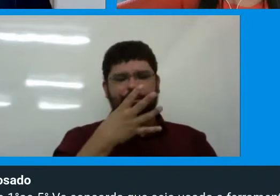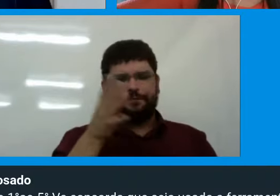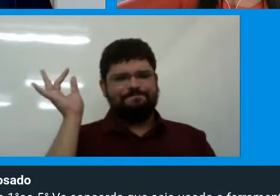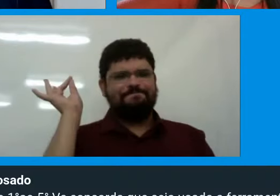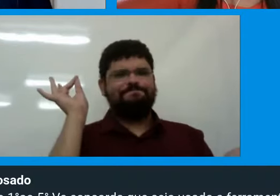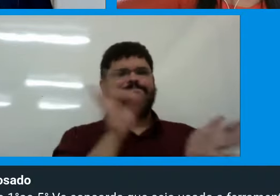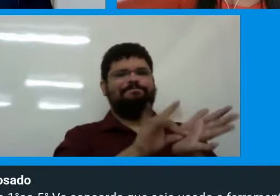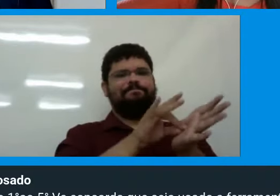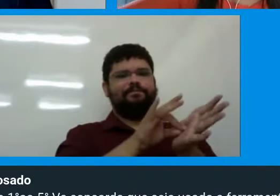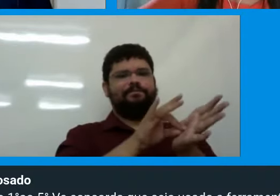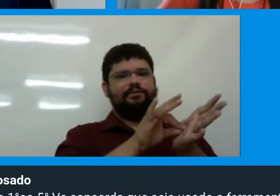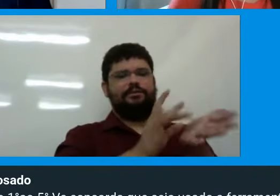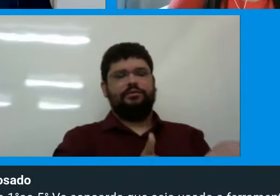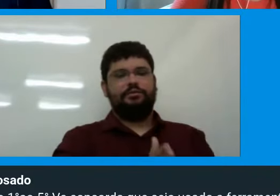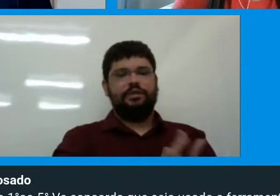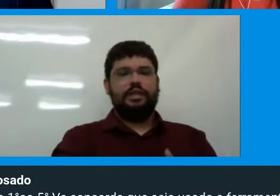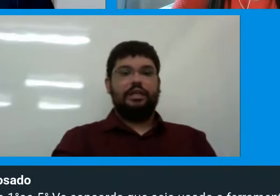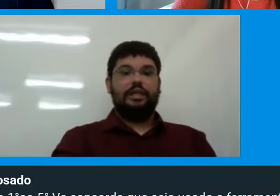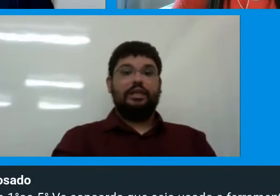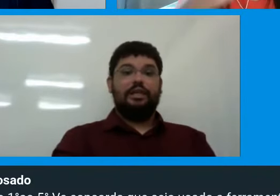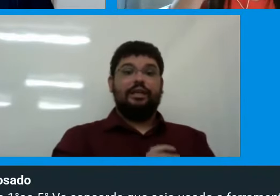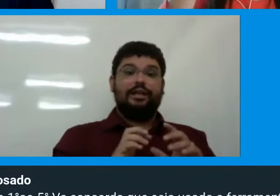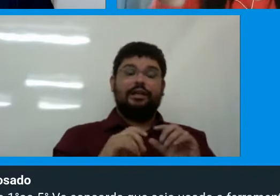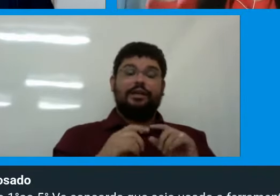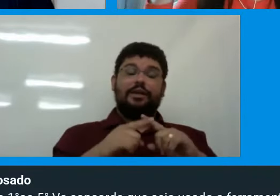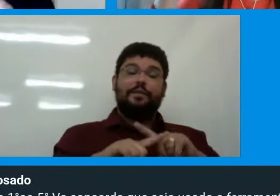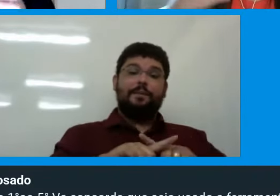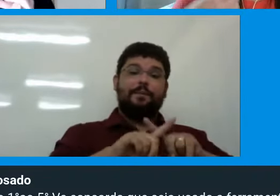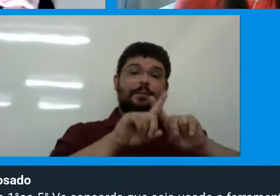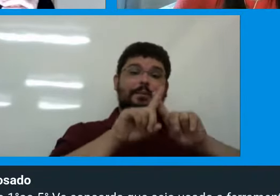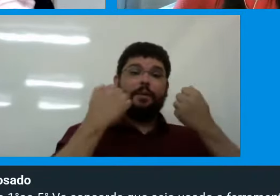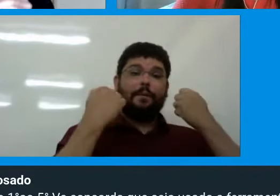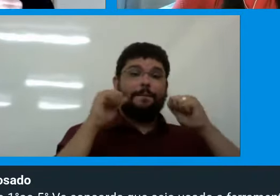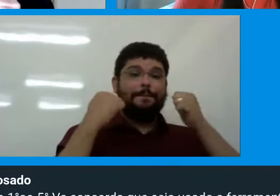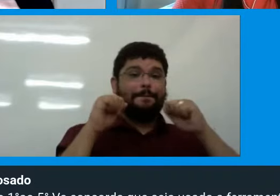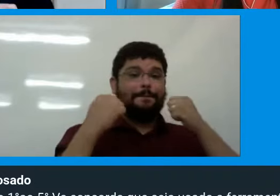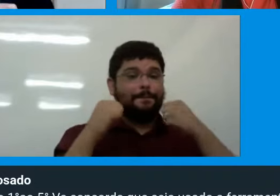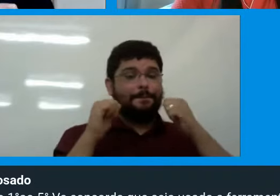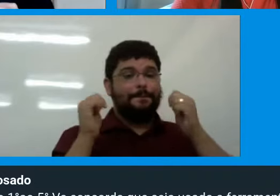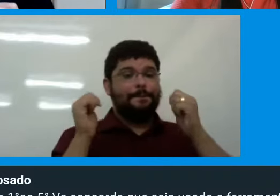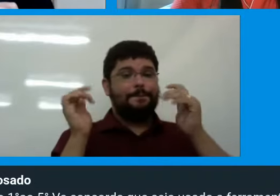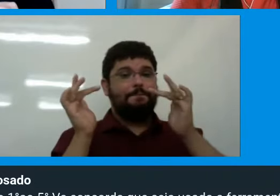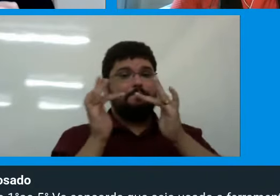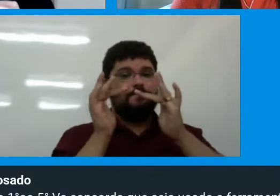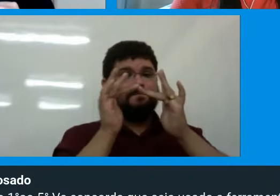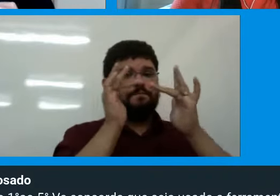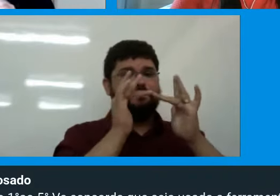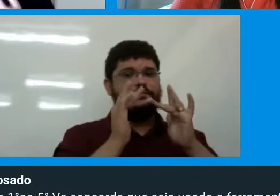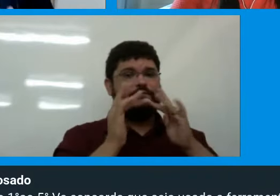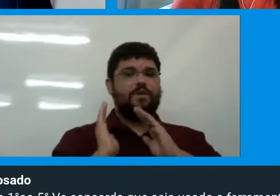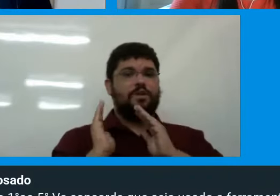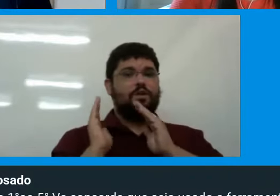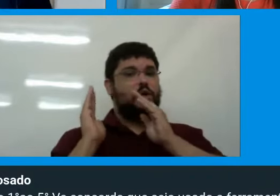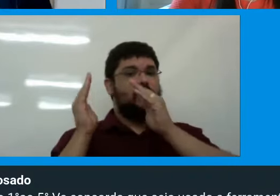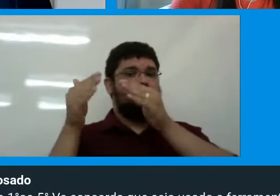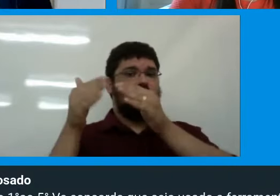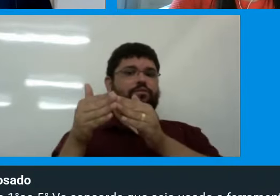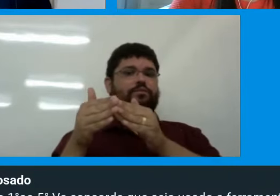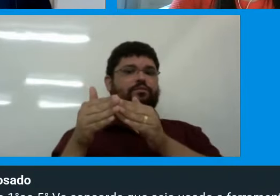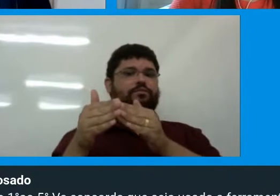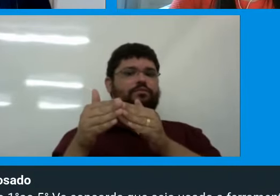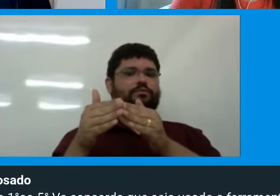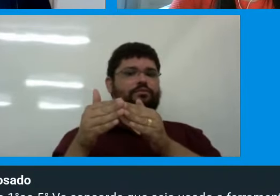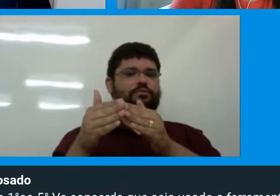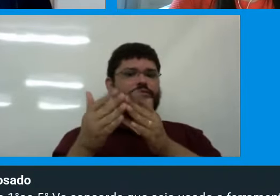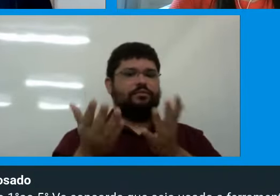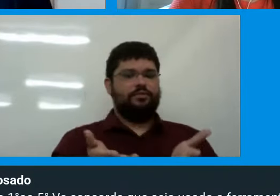né? Obviamente que precisa estar muito conectado ao que você quer passar. Pensando em alunos do primeiro